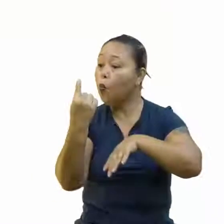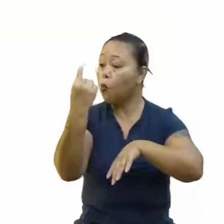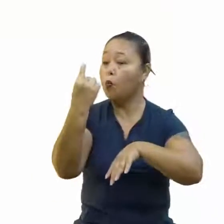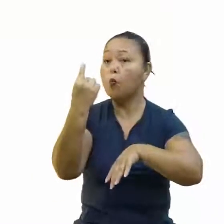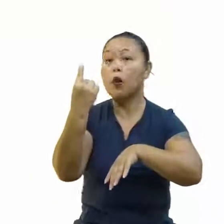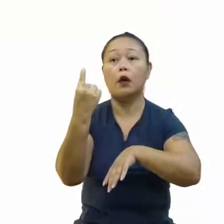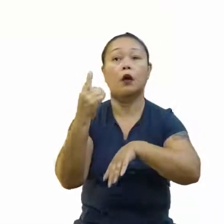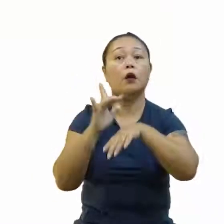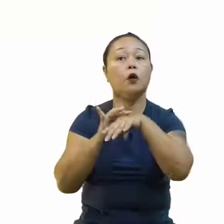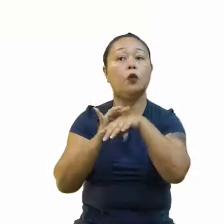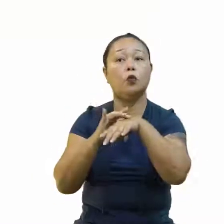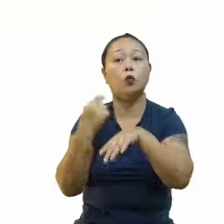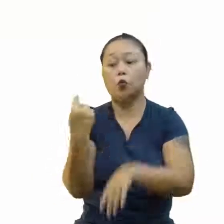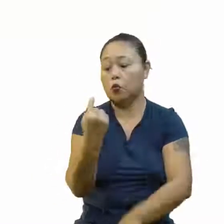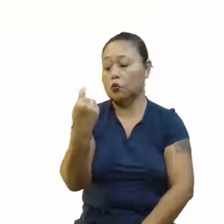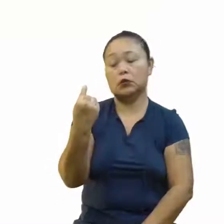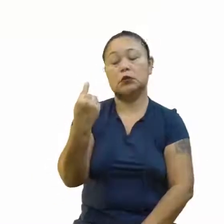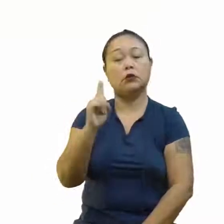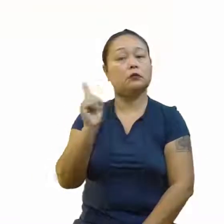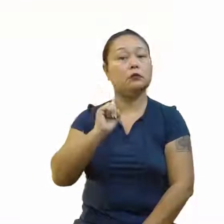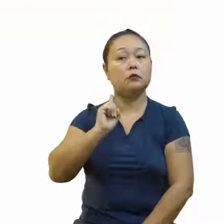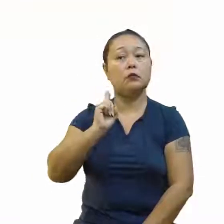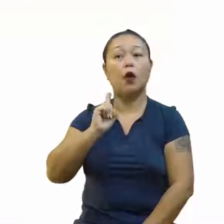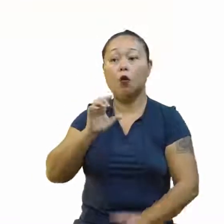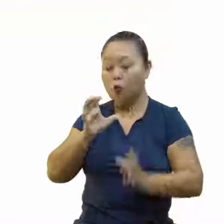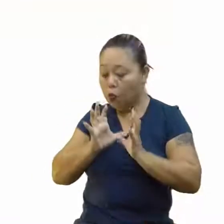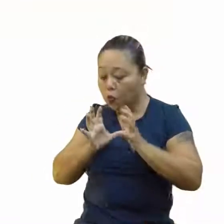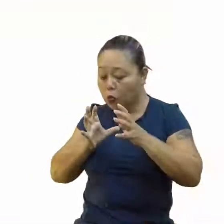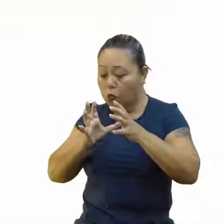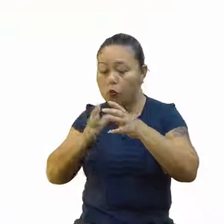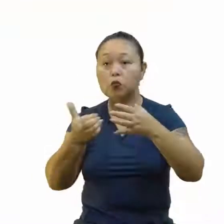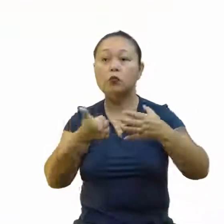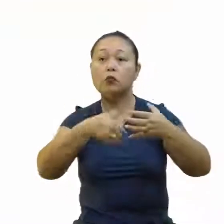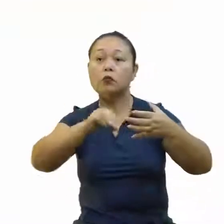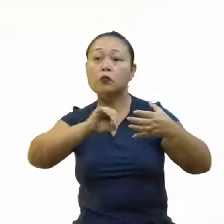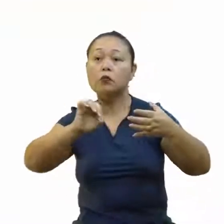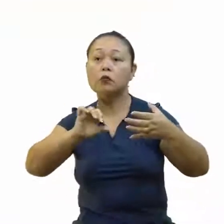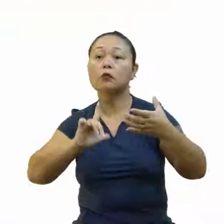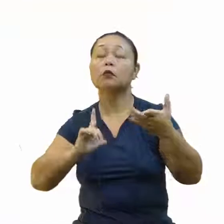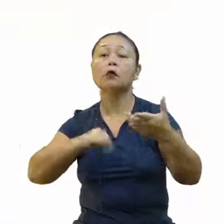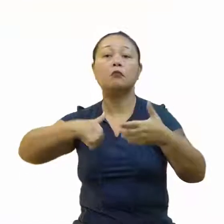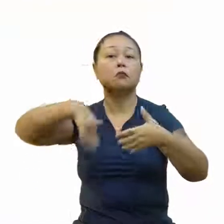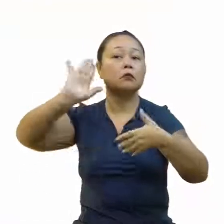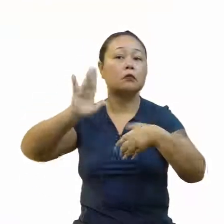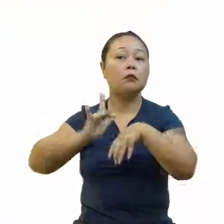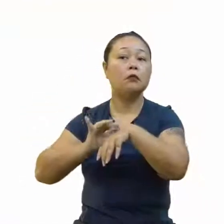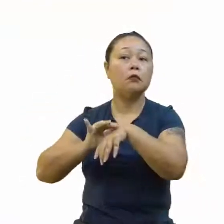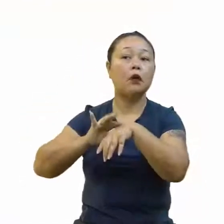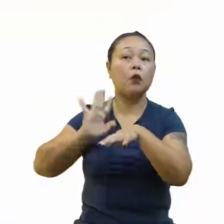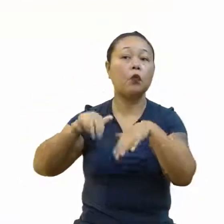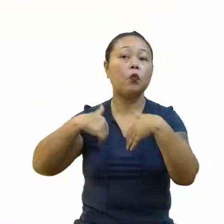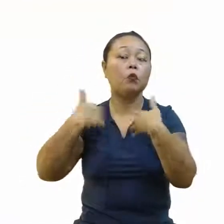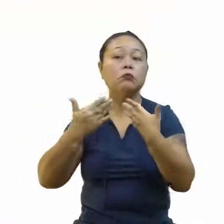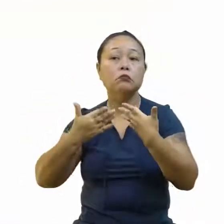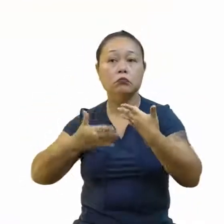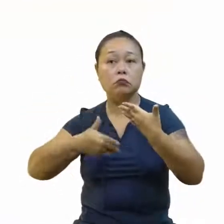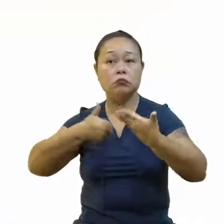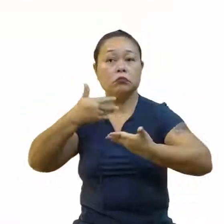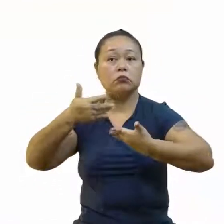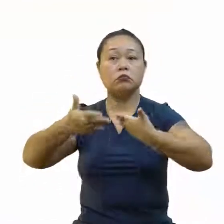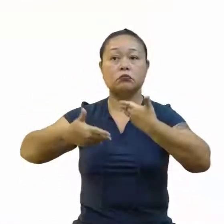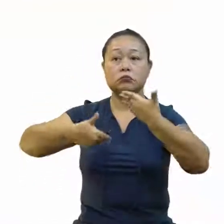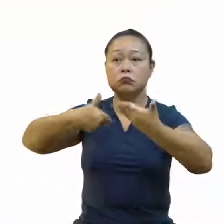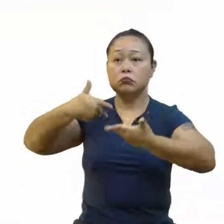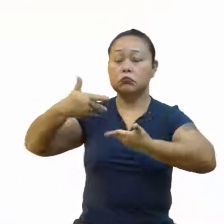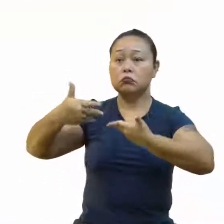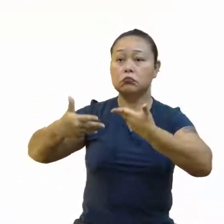conjunto de mais de 100, que qual que é o fator ali em comum em relação a essas doenças? É o crescimento desordenado